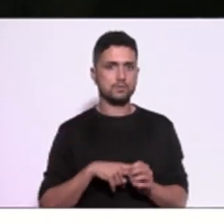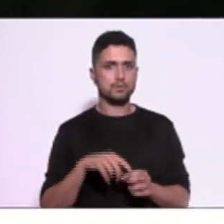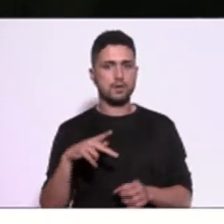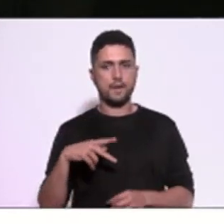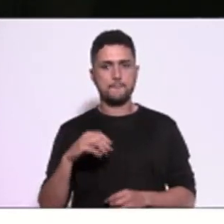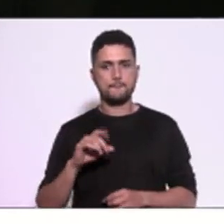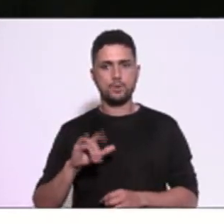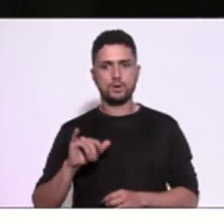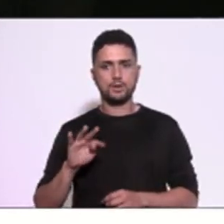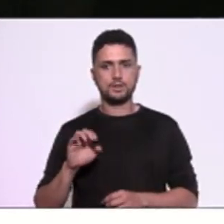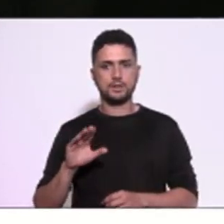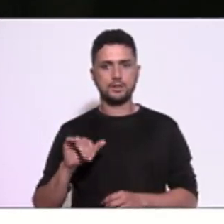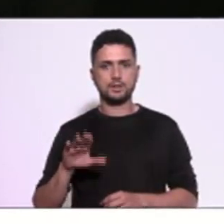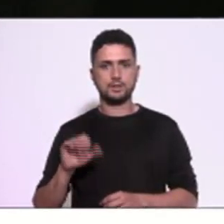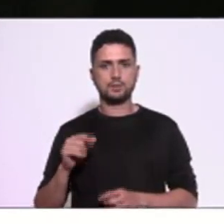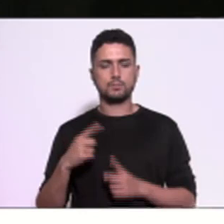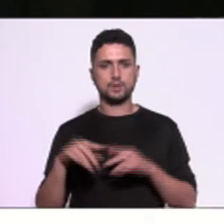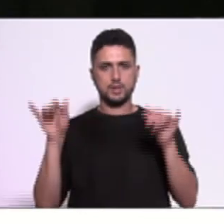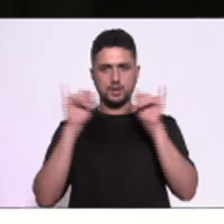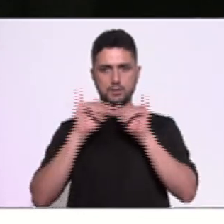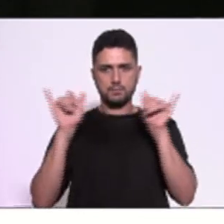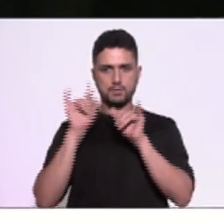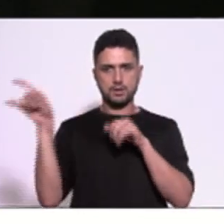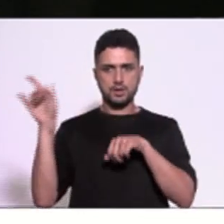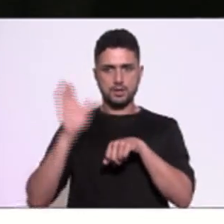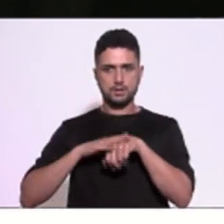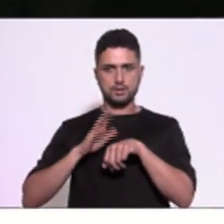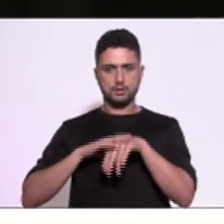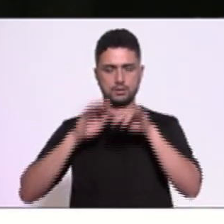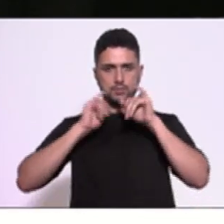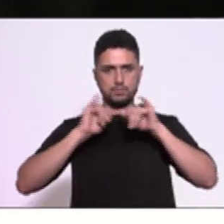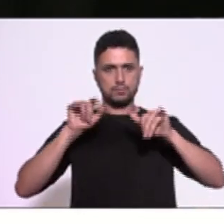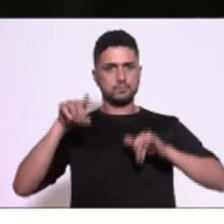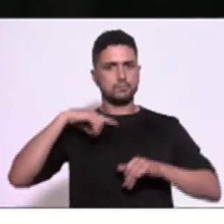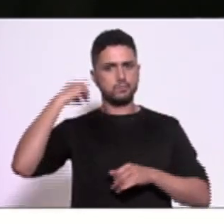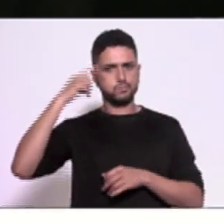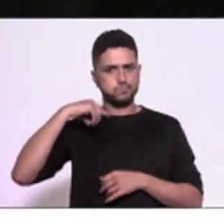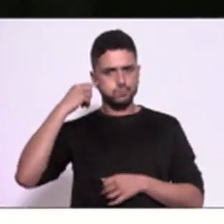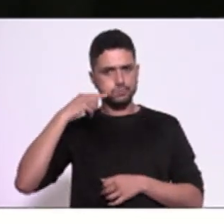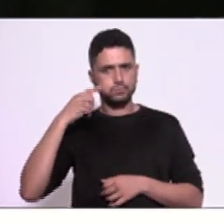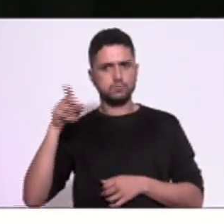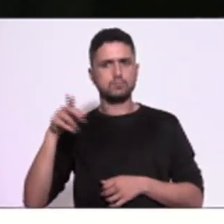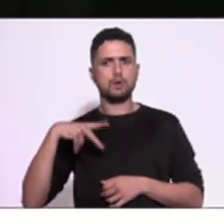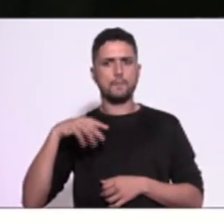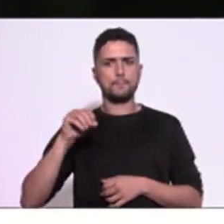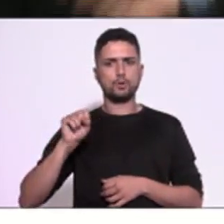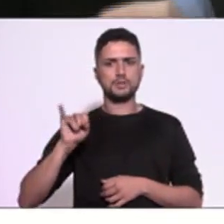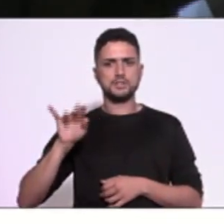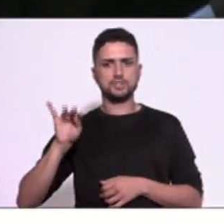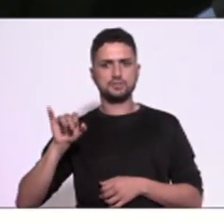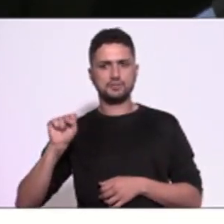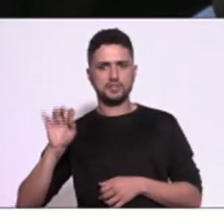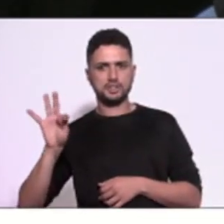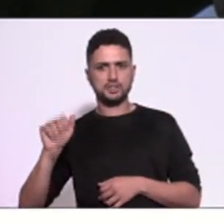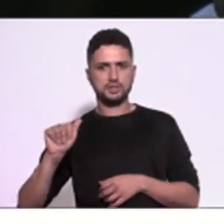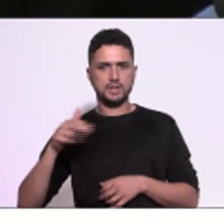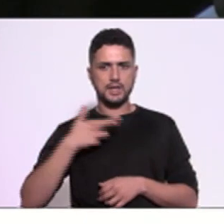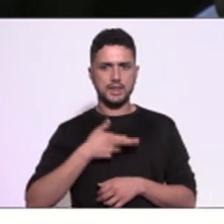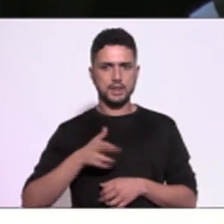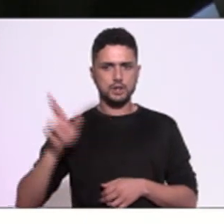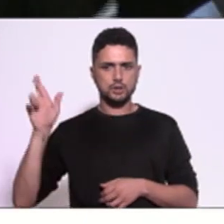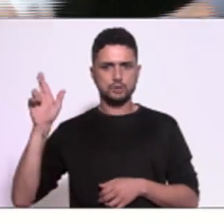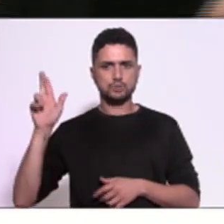uma campanha liderada por ele. Advogado, positivista religioso,